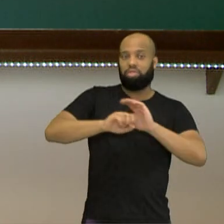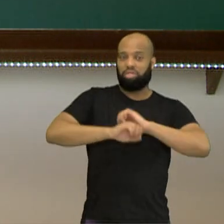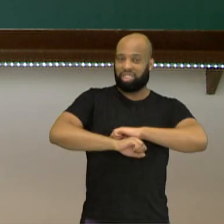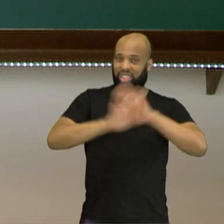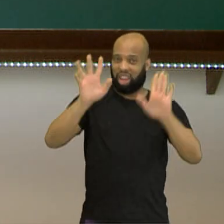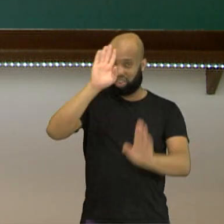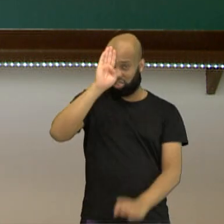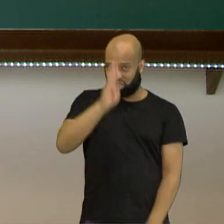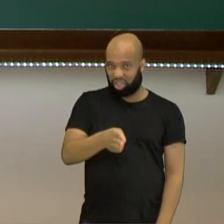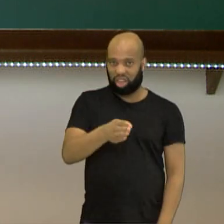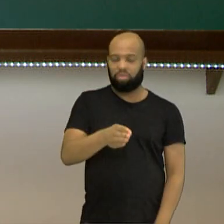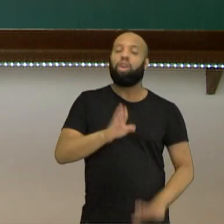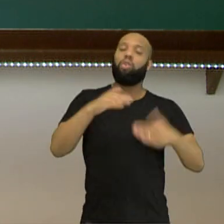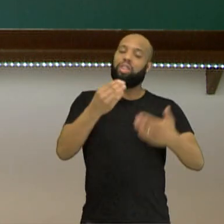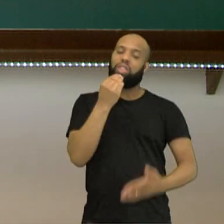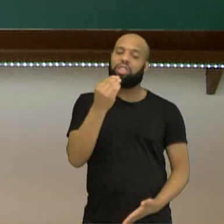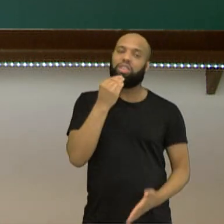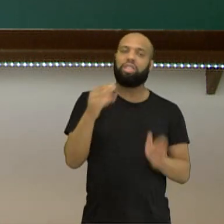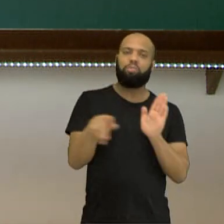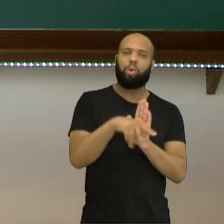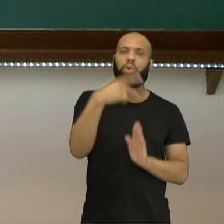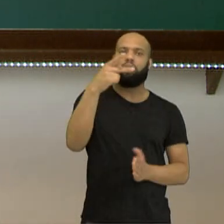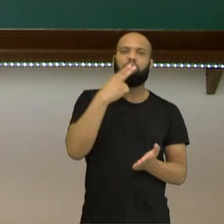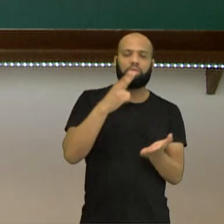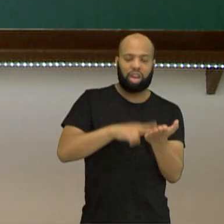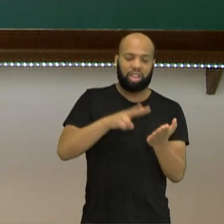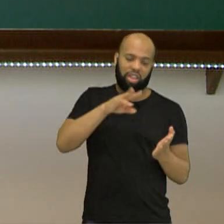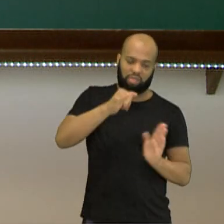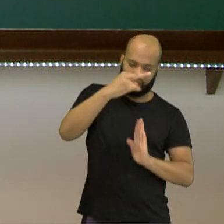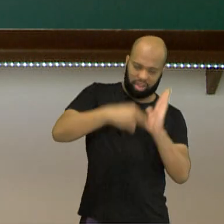carta ser lida e publicada.